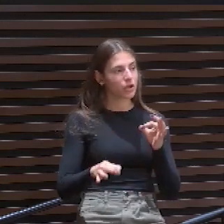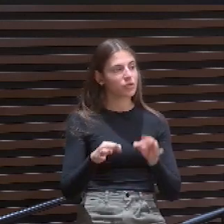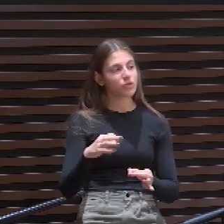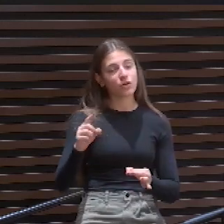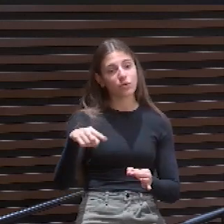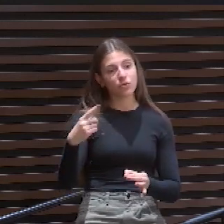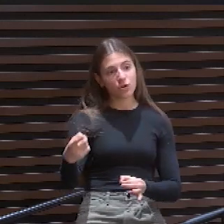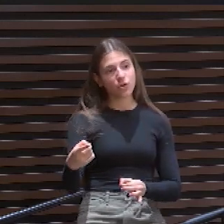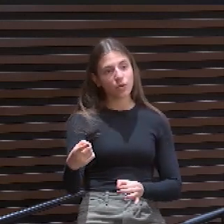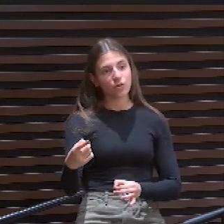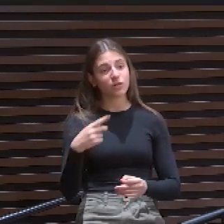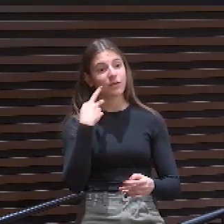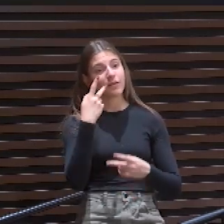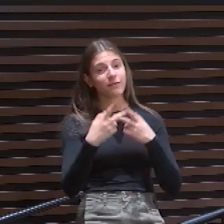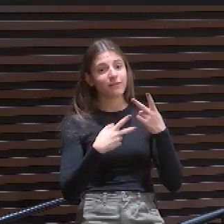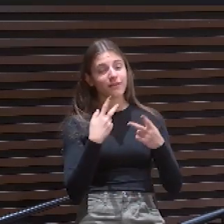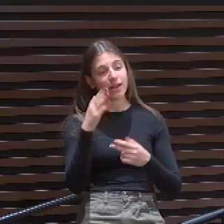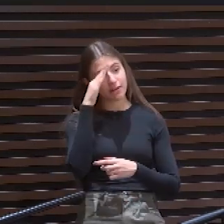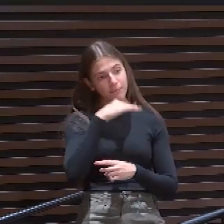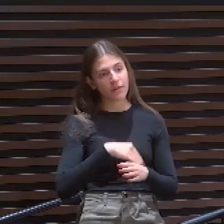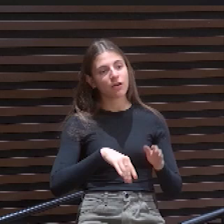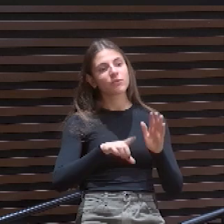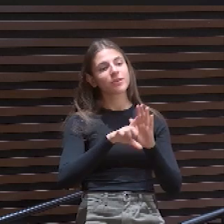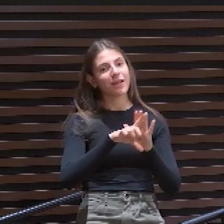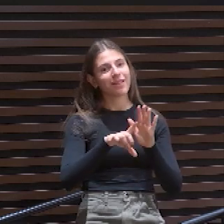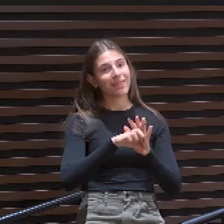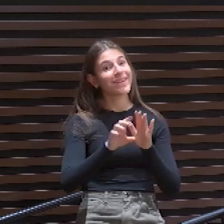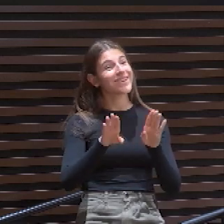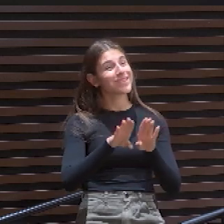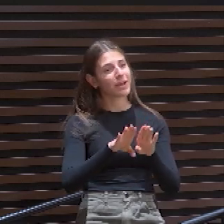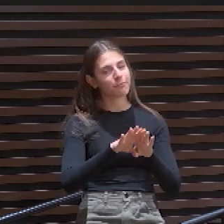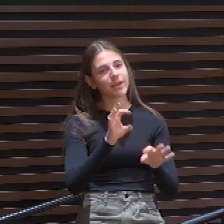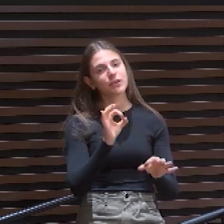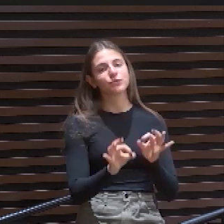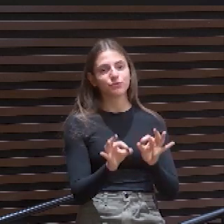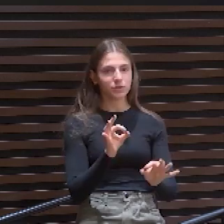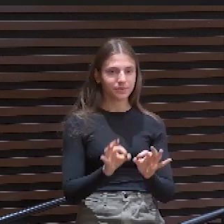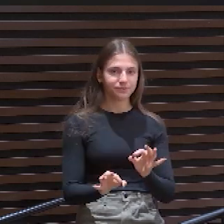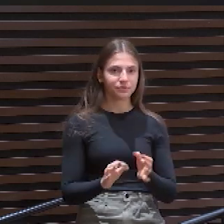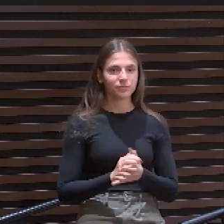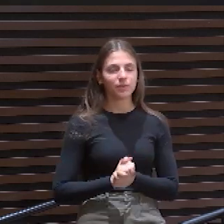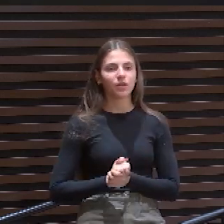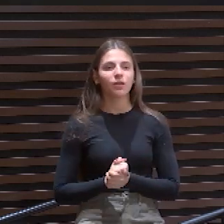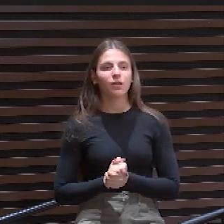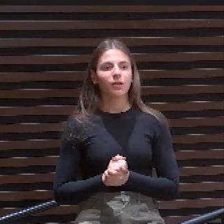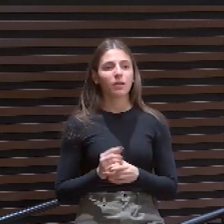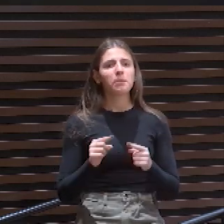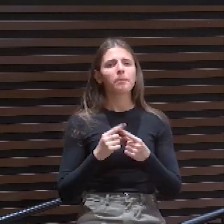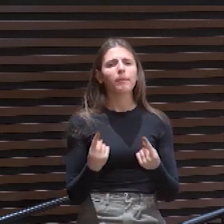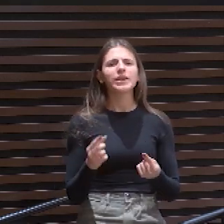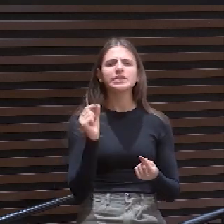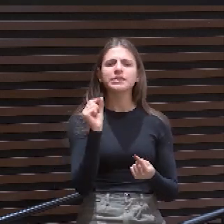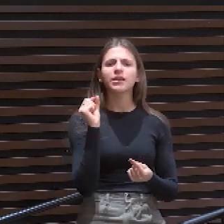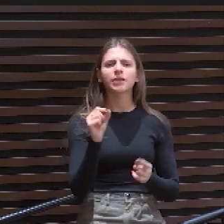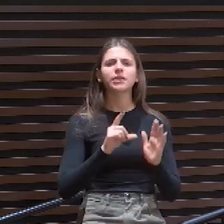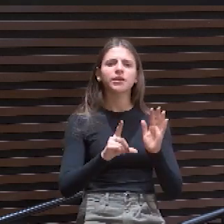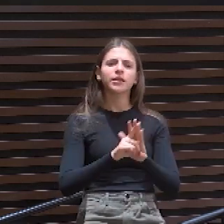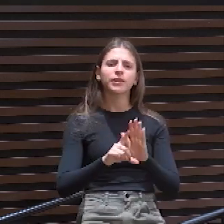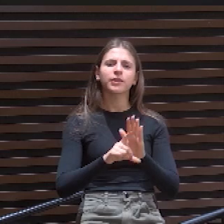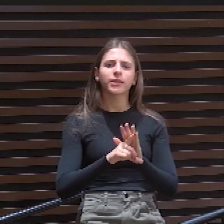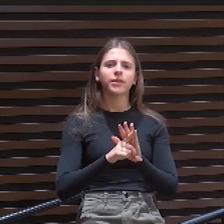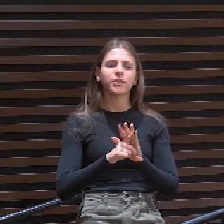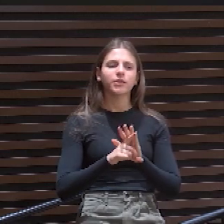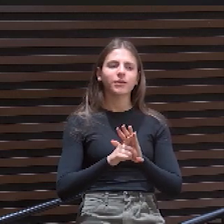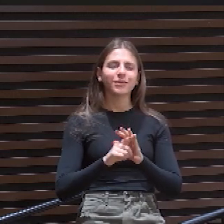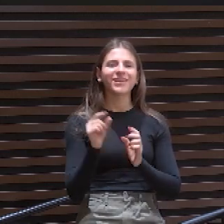acaba por falar mal da lei e julgar a lei. Mas de que lei se trata? De qual lei se